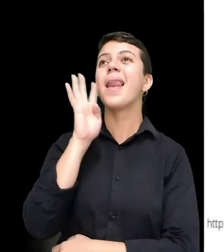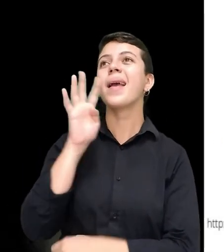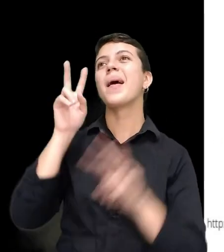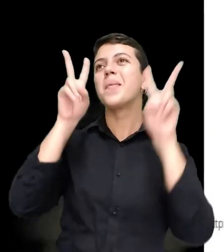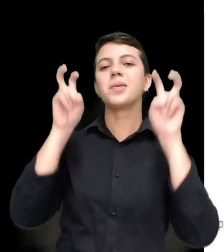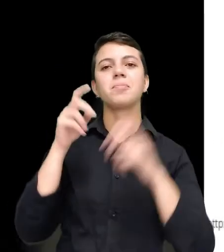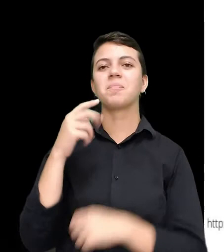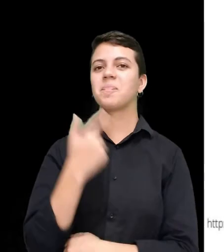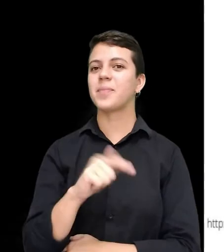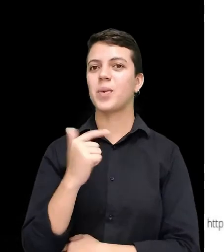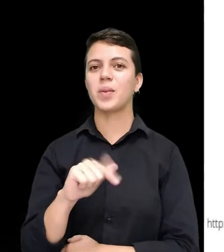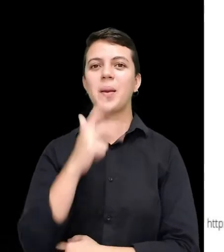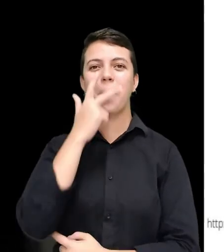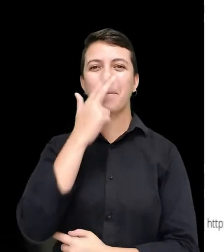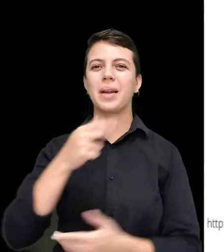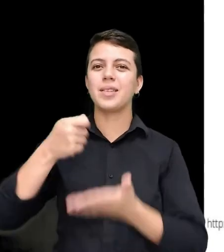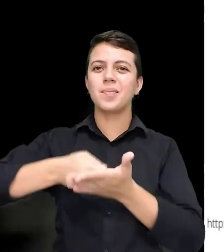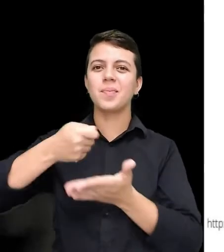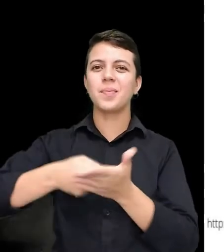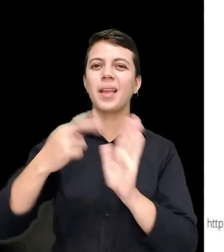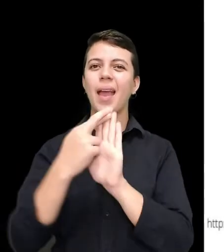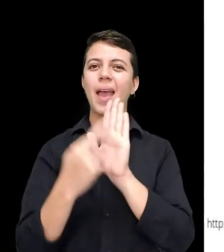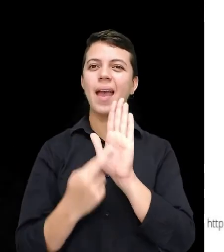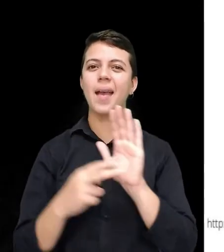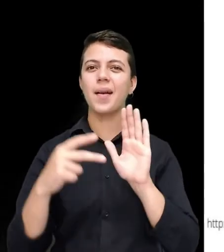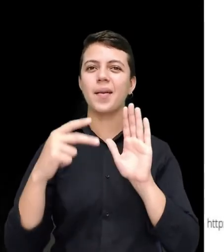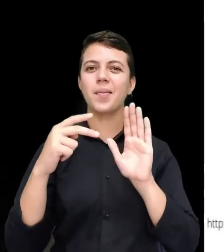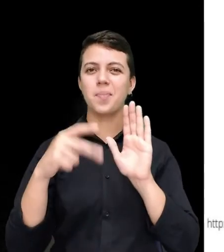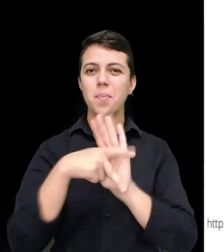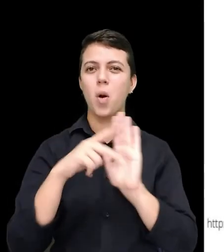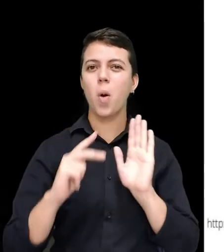aí uma demanda, né,